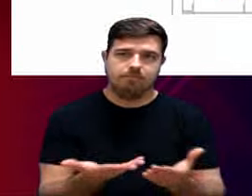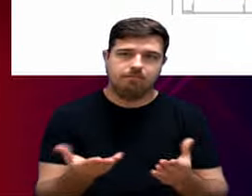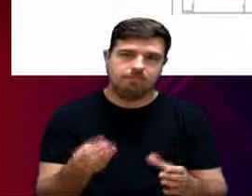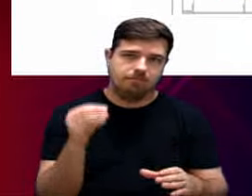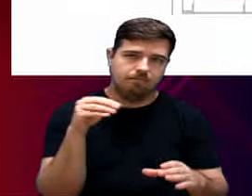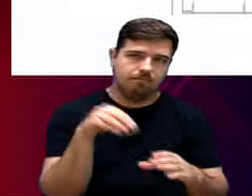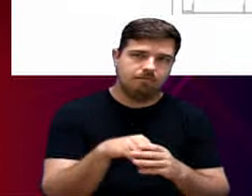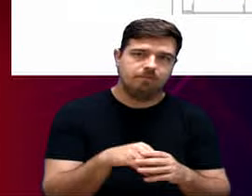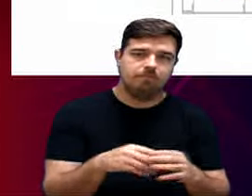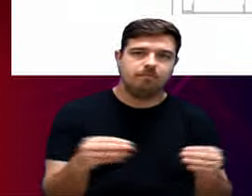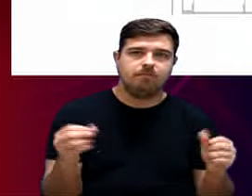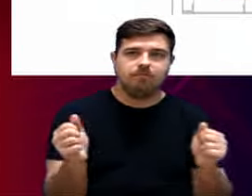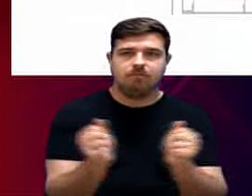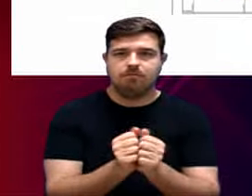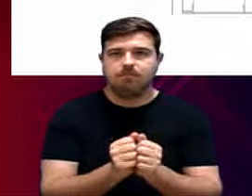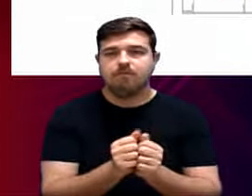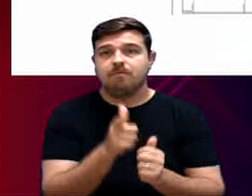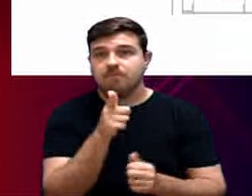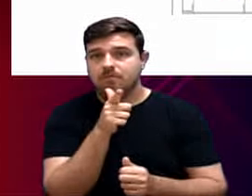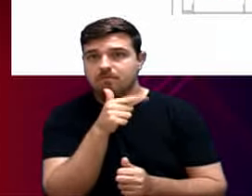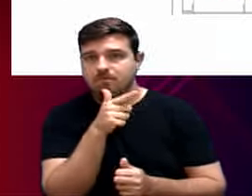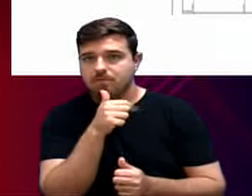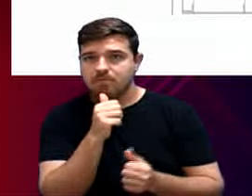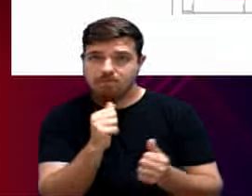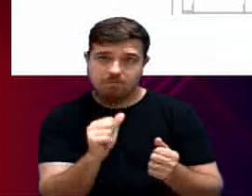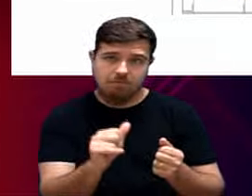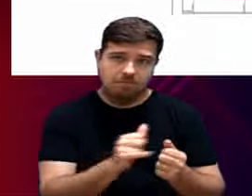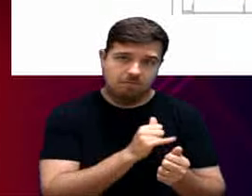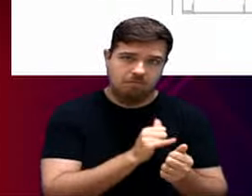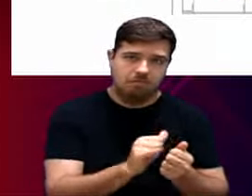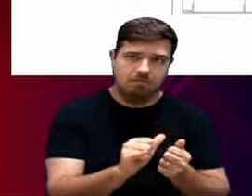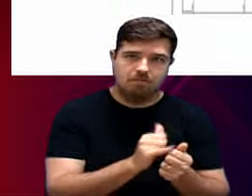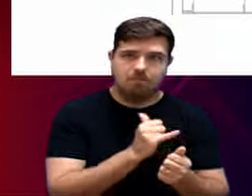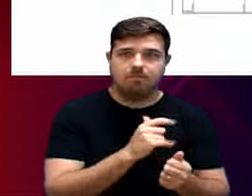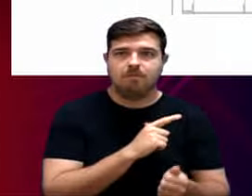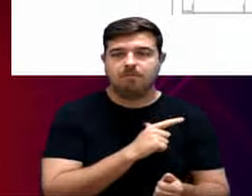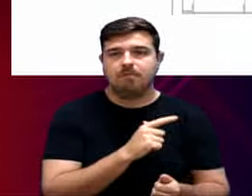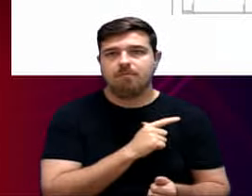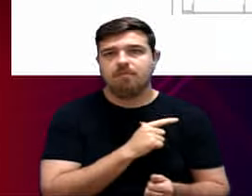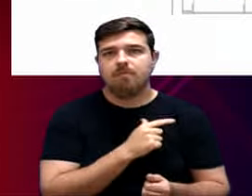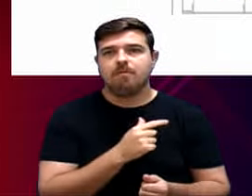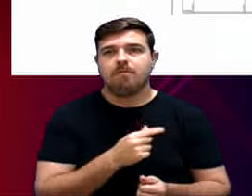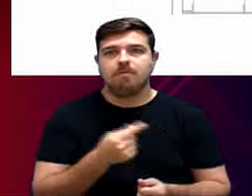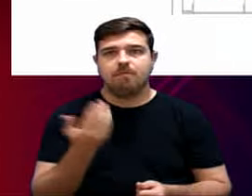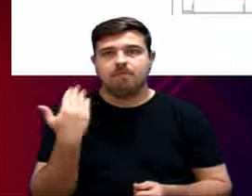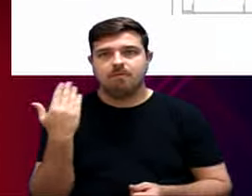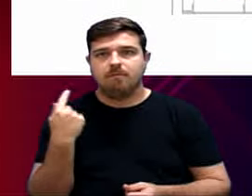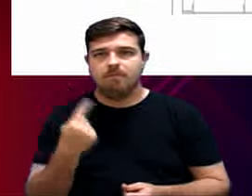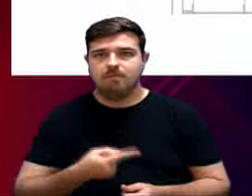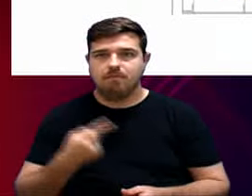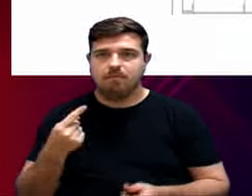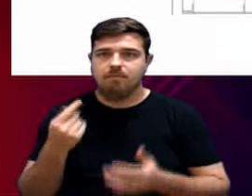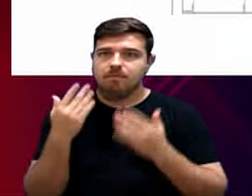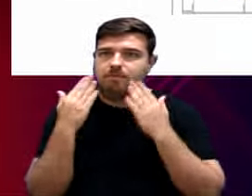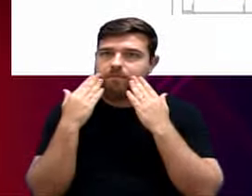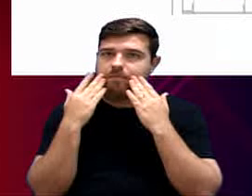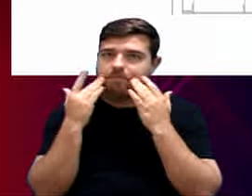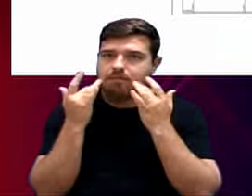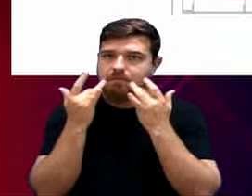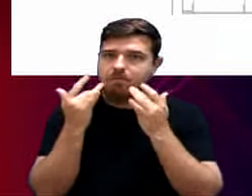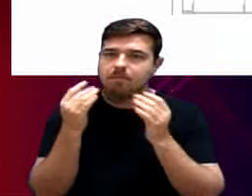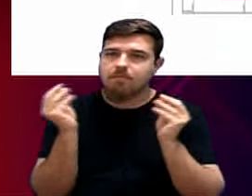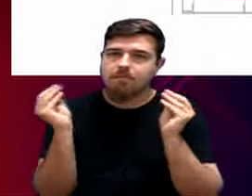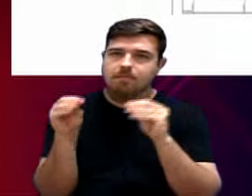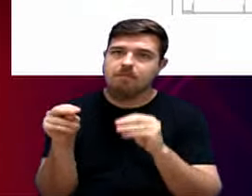Manancial estratégico conforme a primeira apresentação que nós fizemos eh algo por volta de 25